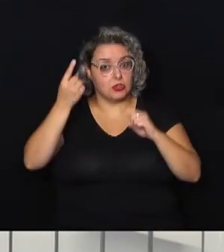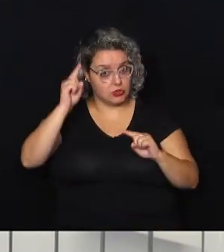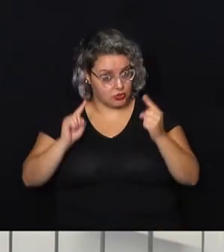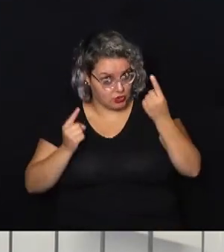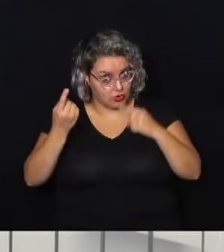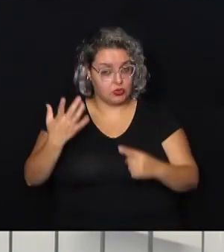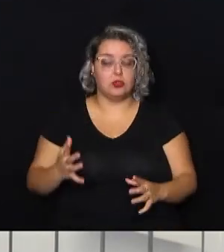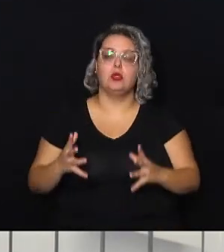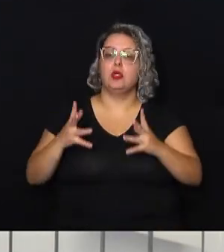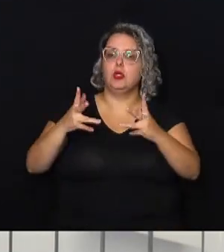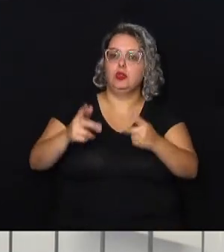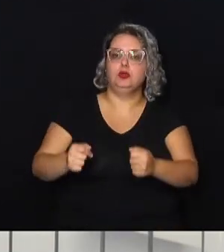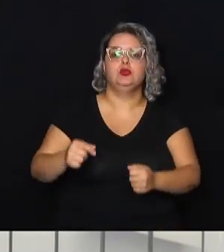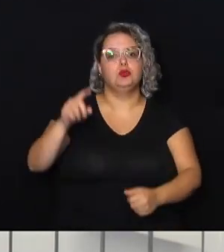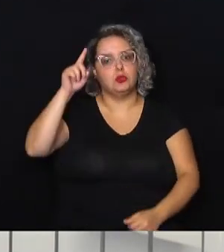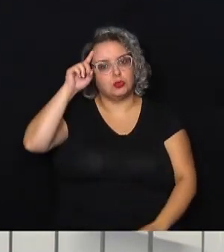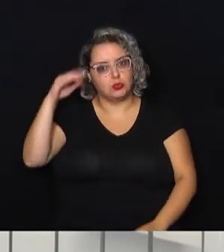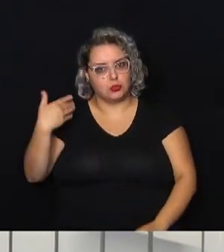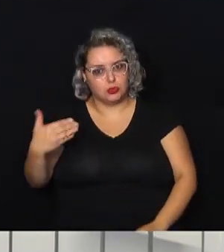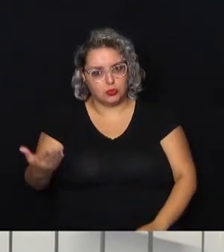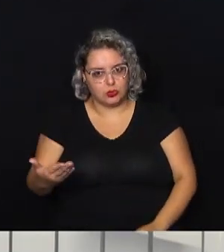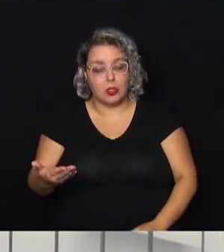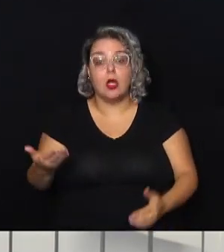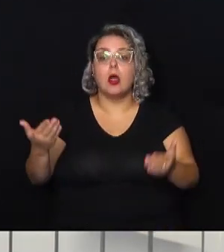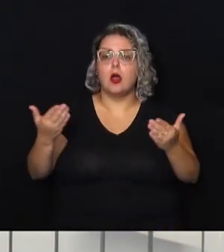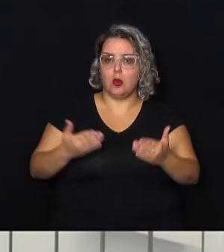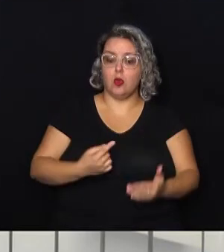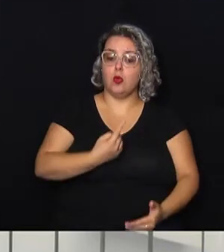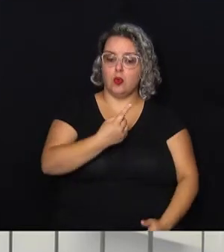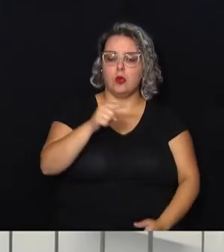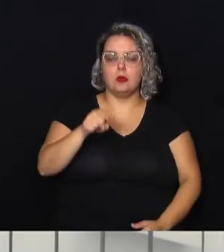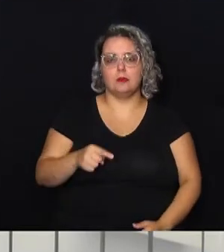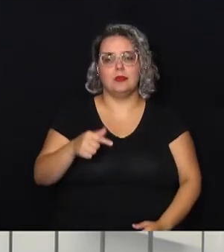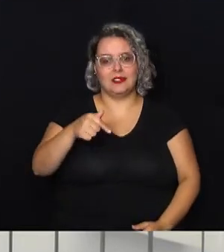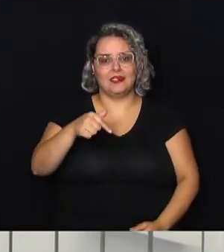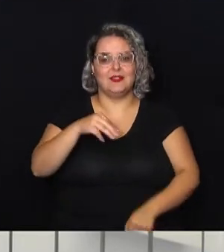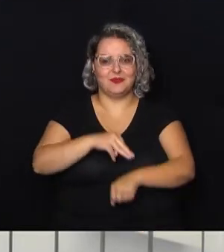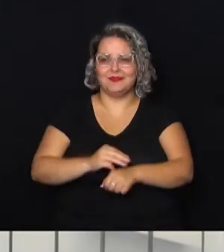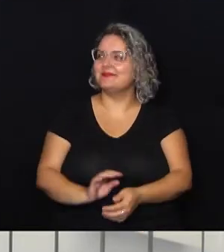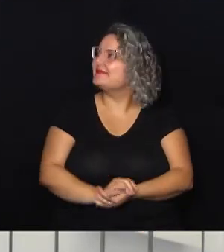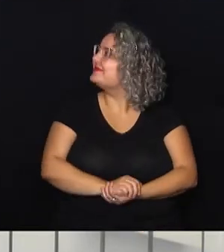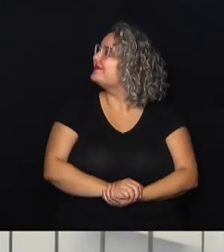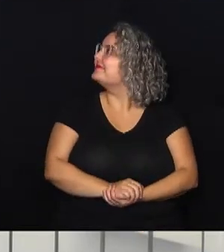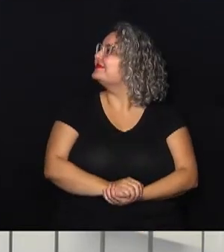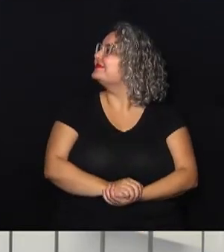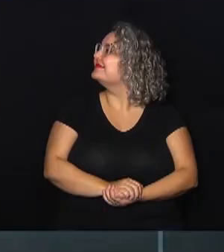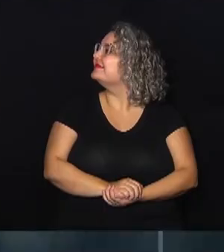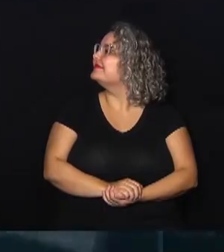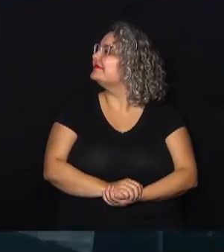em todos os dias. Agora, 1h mais 7 minutos.